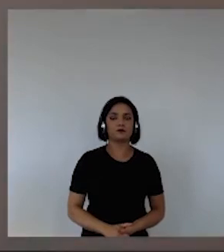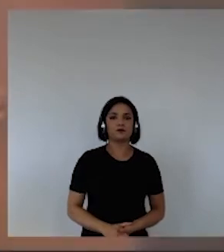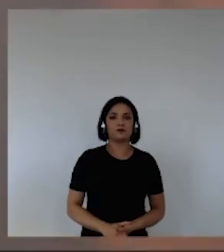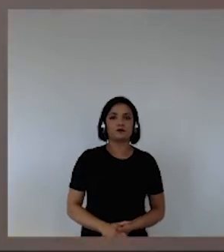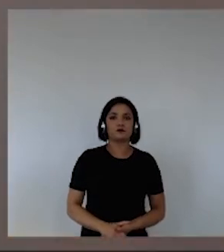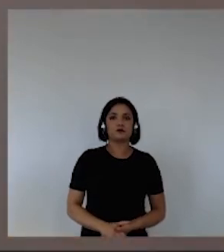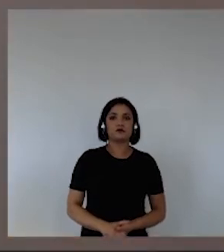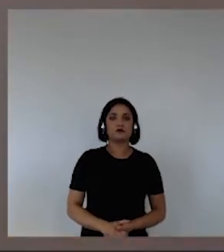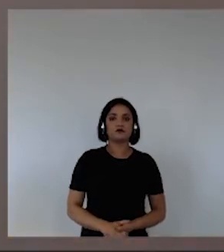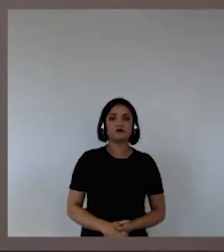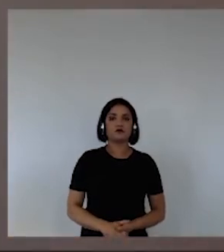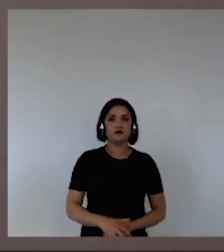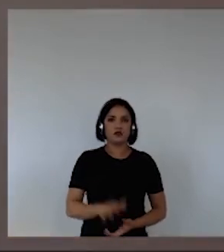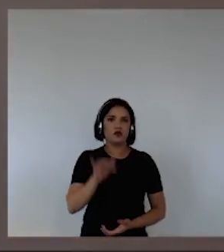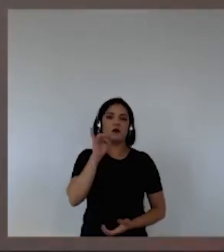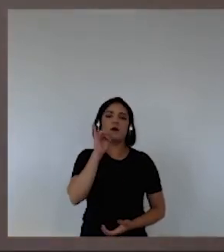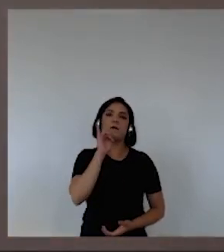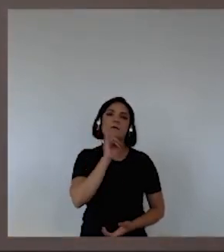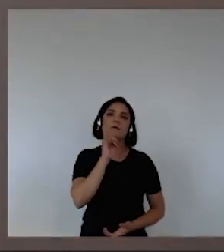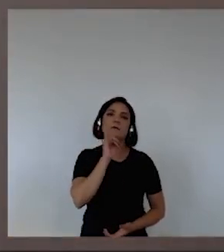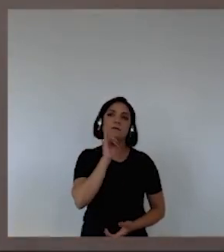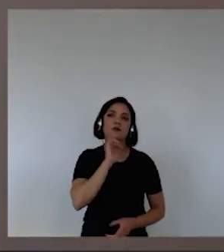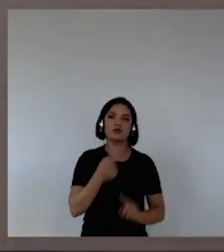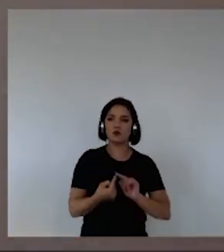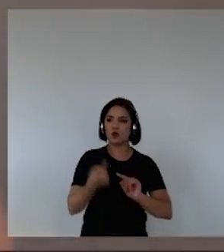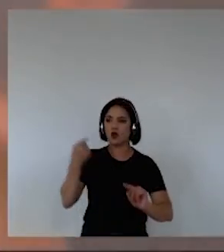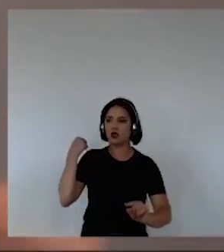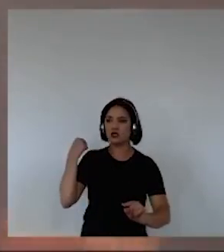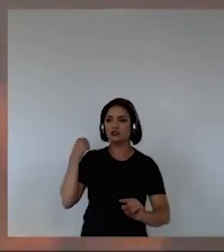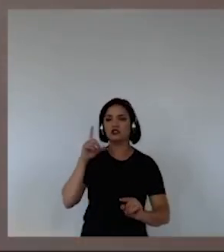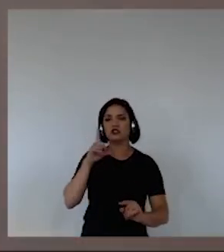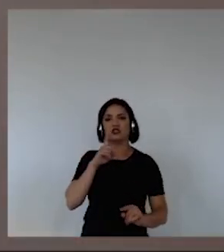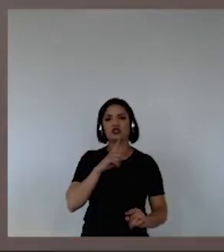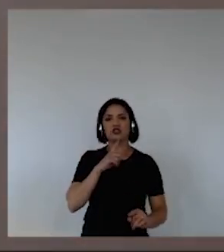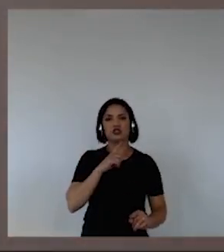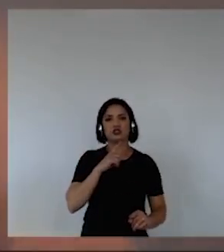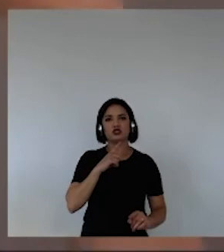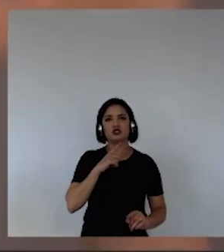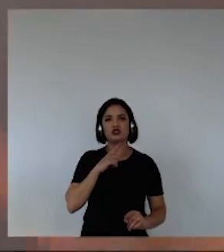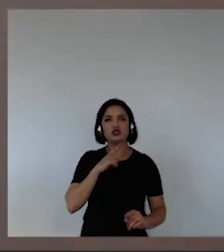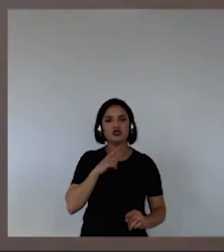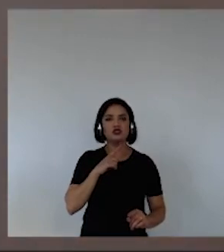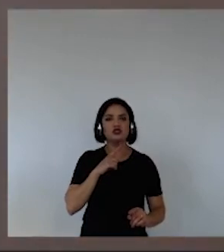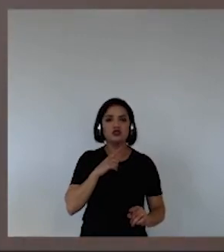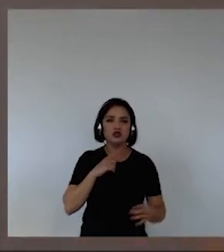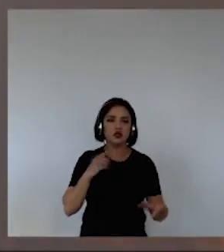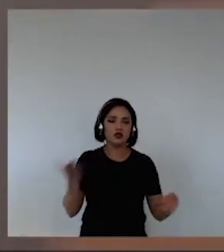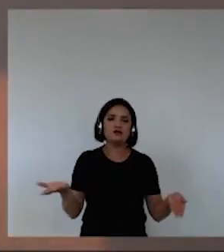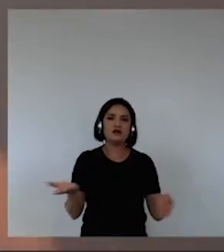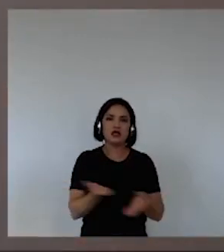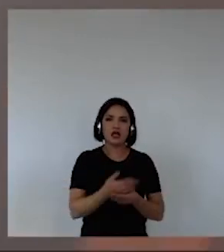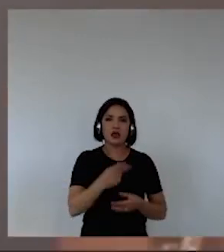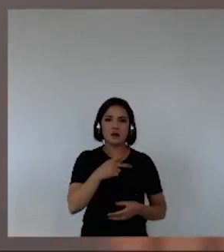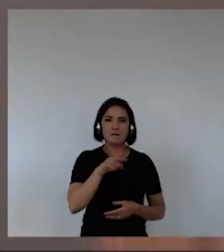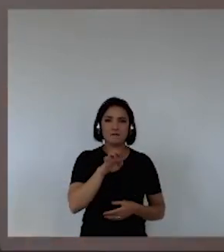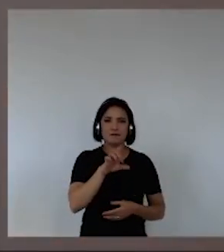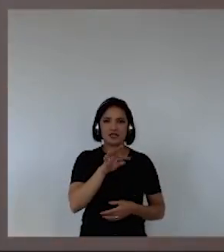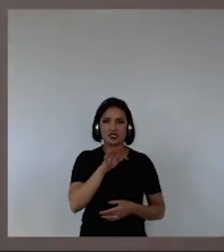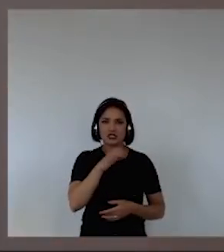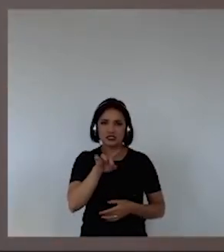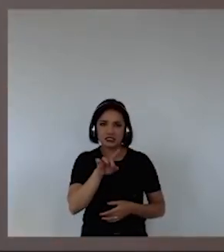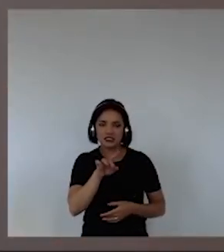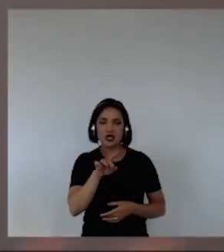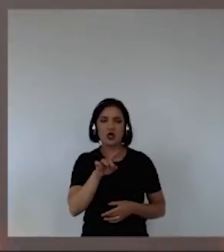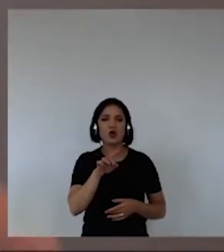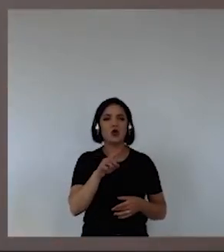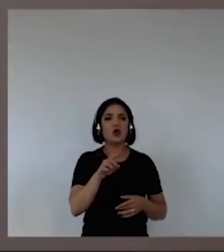E nós podemos exemplificar, por exemplo, antigamente você dava entrada nas suas alegações iniciais, você poderia encaminhar aquelas